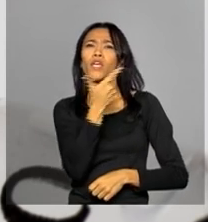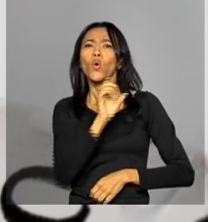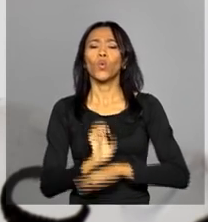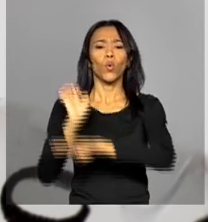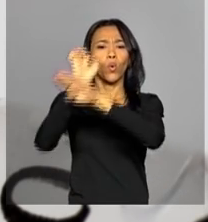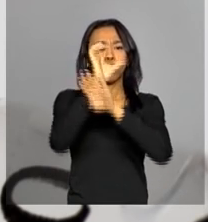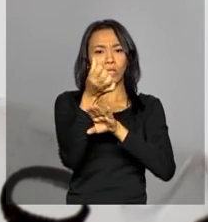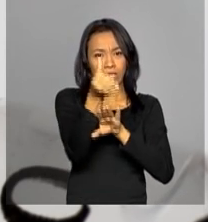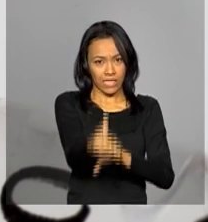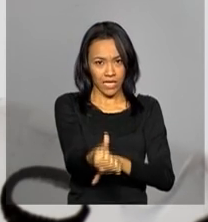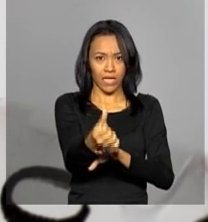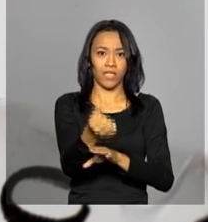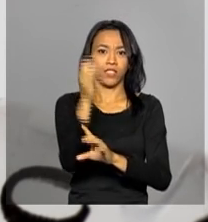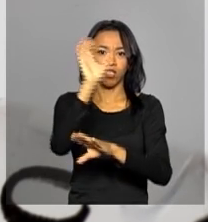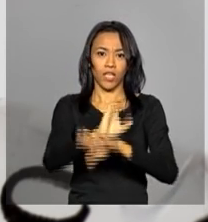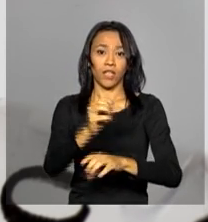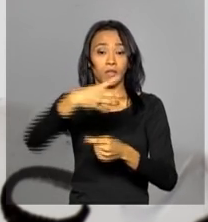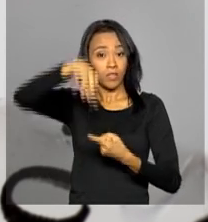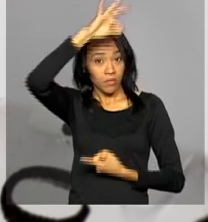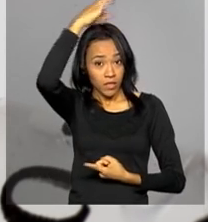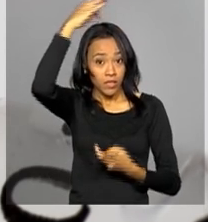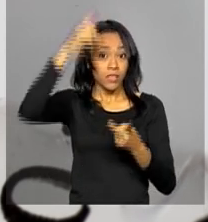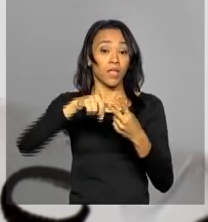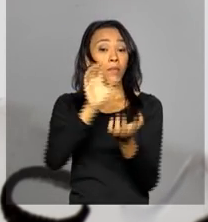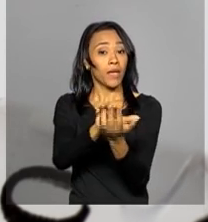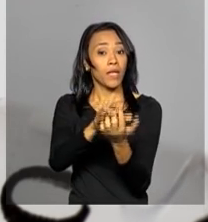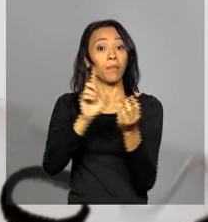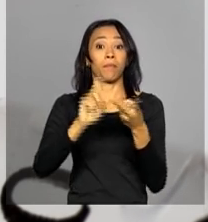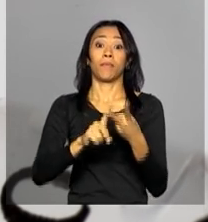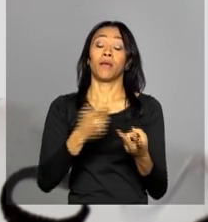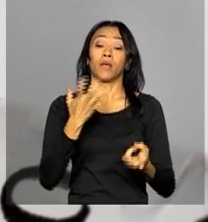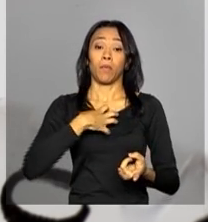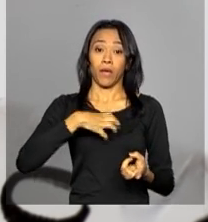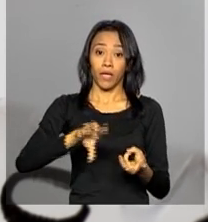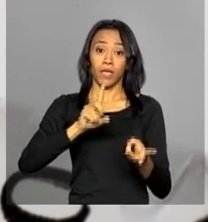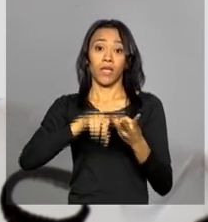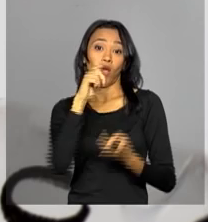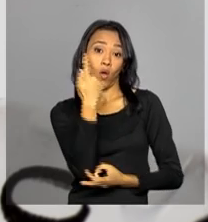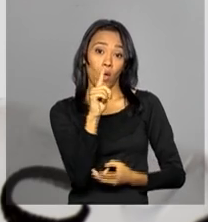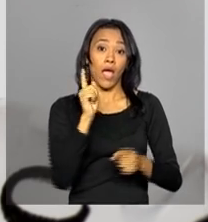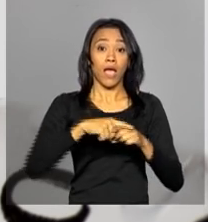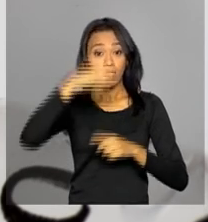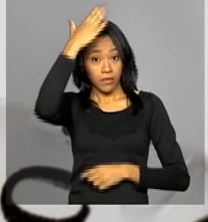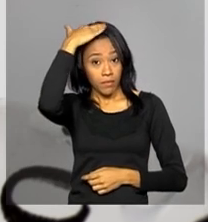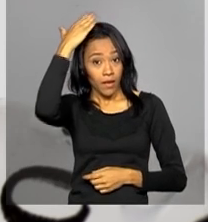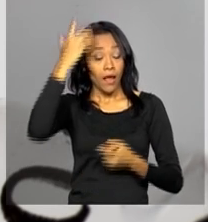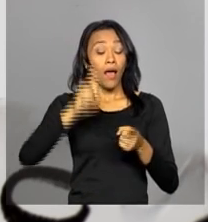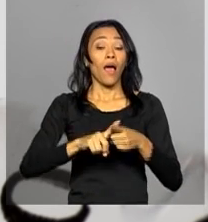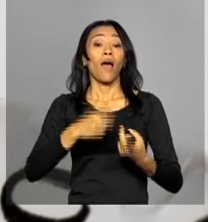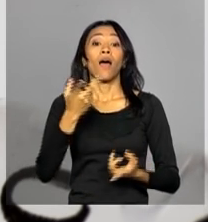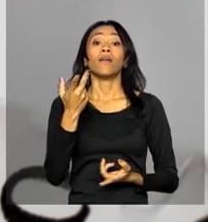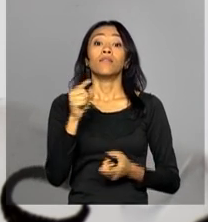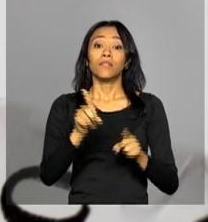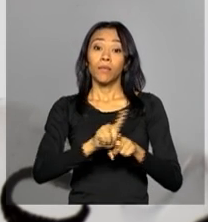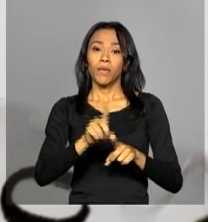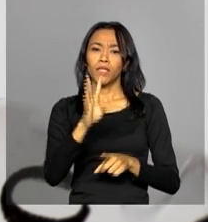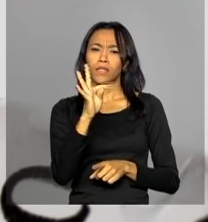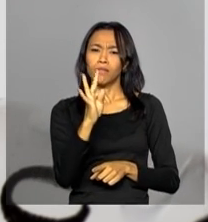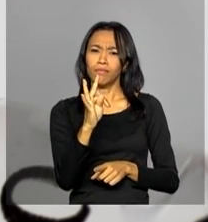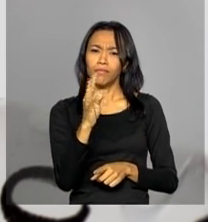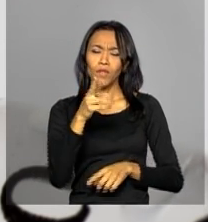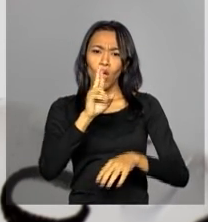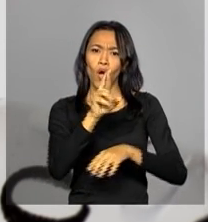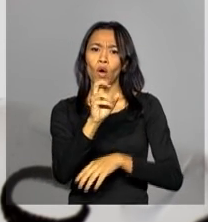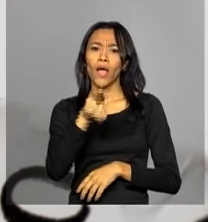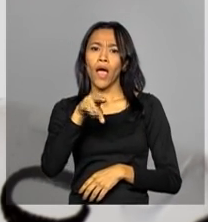outros 6 estados: Espírito Santo, Pernambuco, Bahia, Goiás, Pará e Roraima. Já os estados de São Paulo